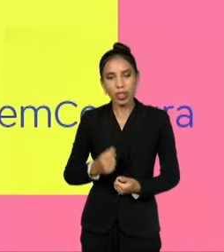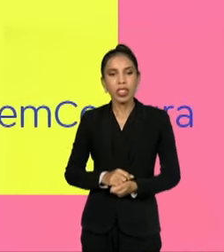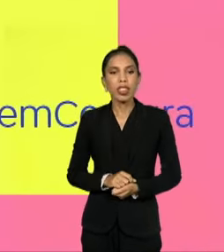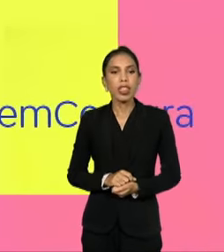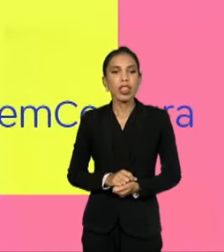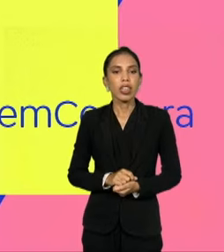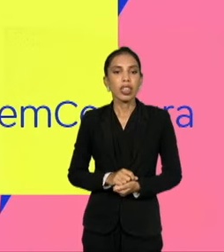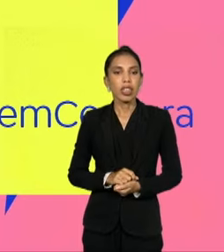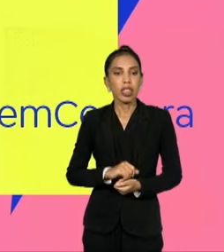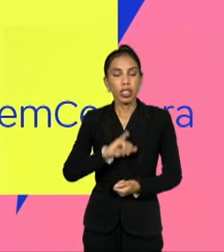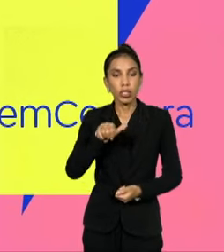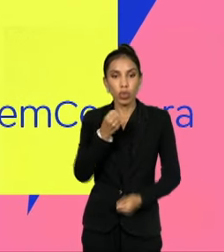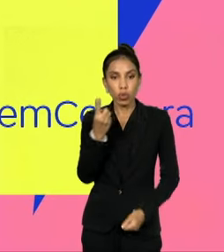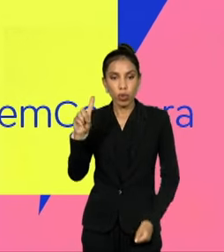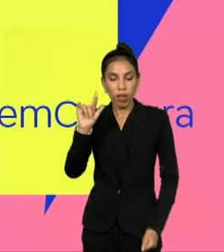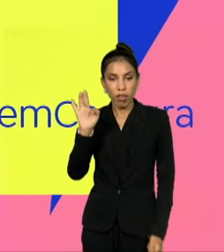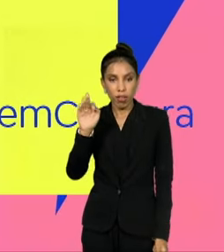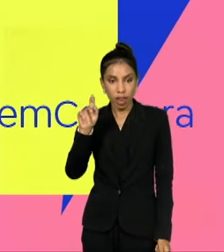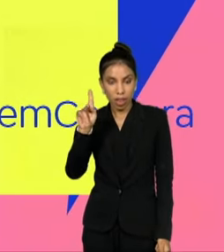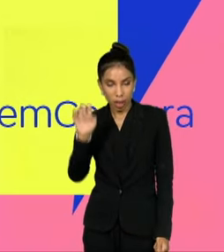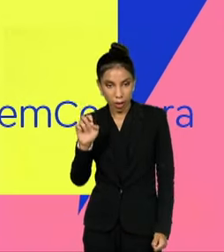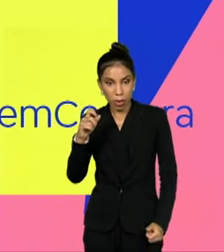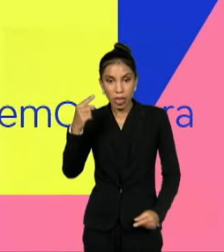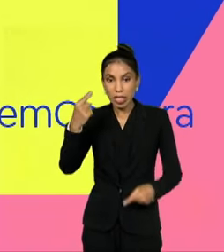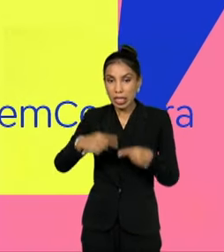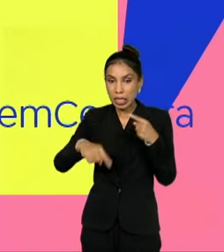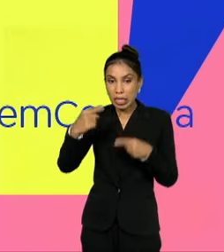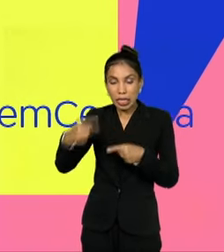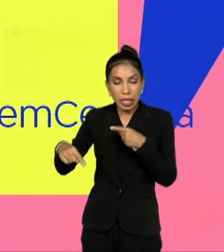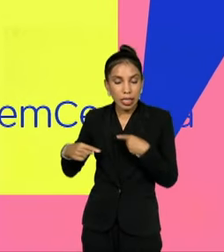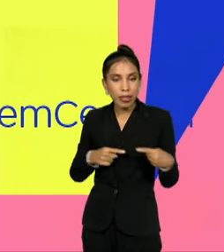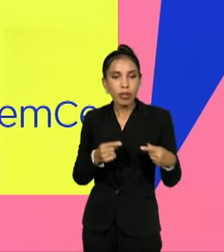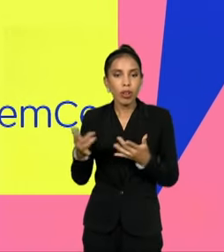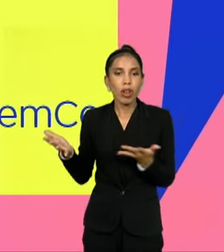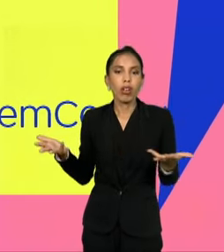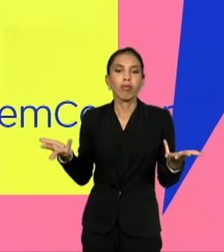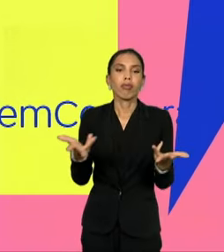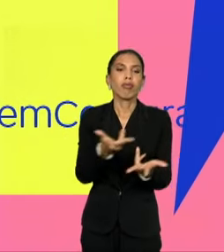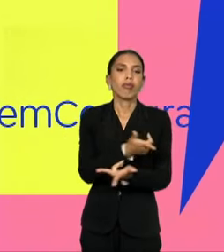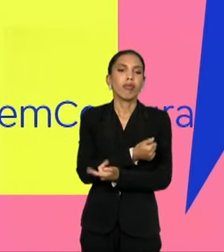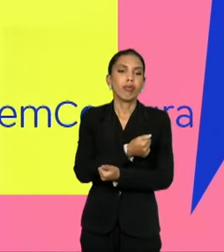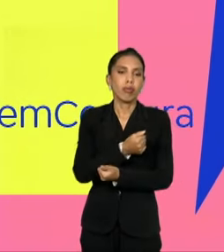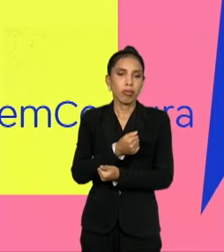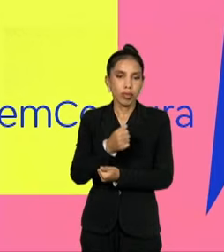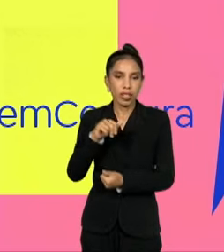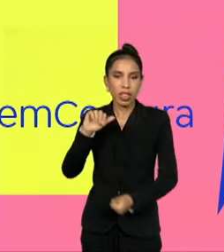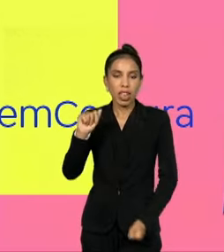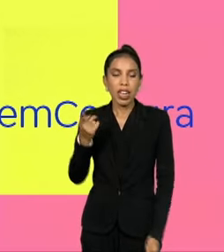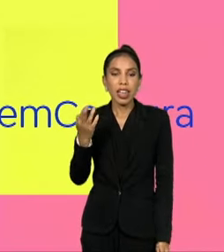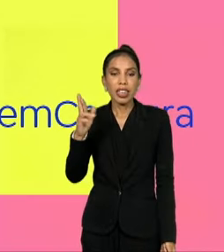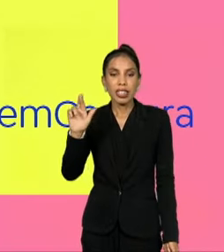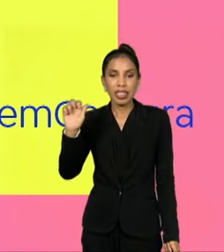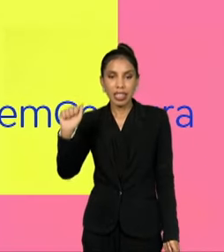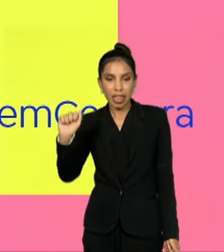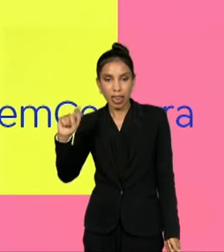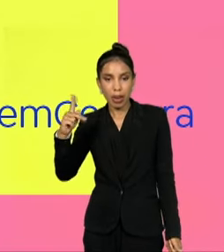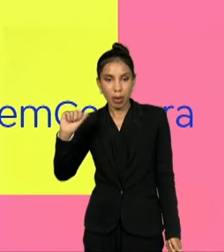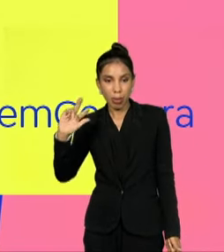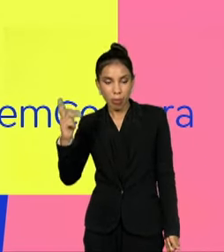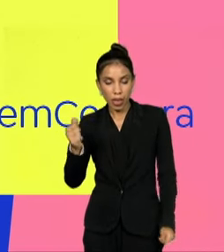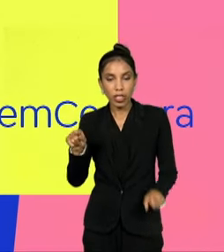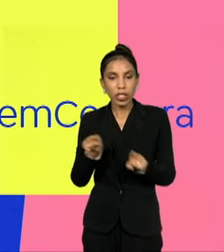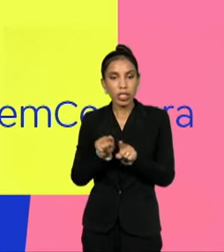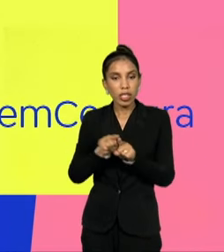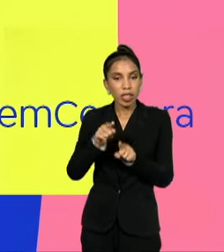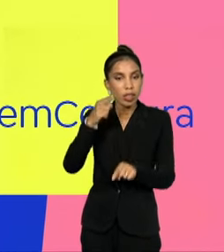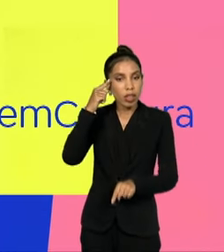participação. O João Felipe Toledo. O debate de hoje está riquíssimo com a sensacional Andréa Pachá, o grande Marcelo